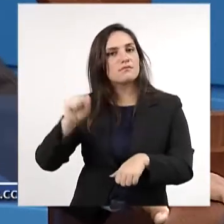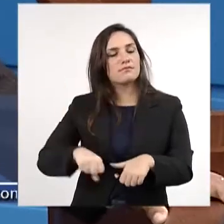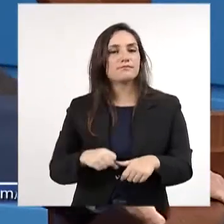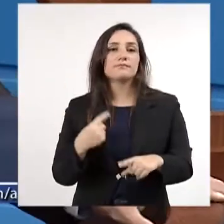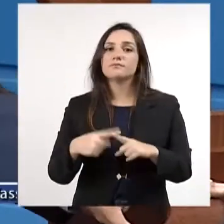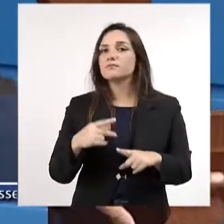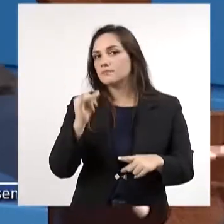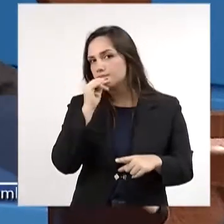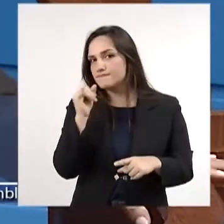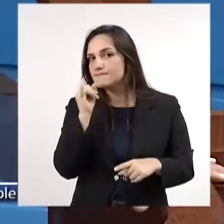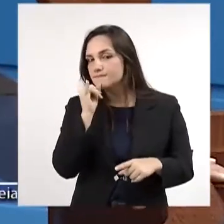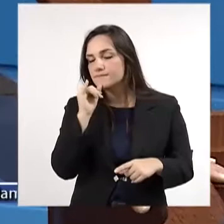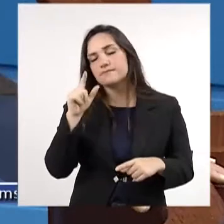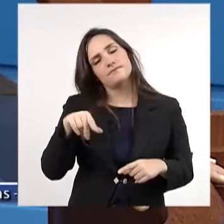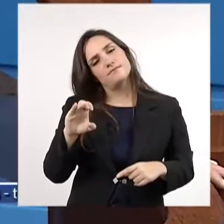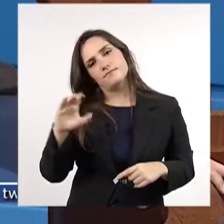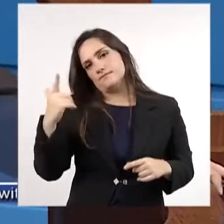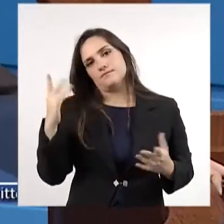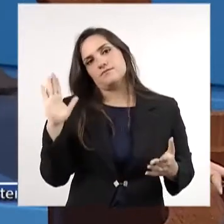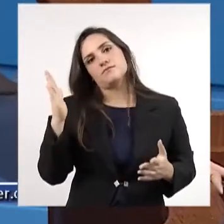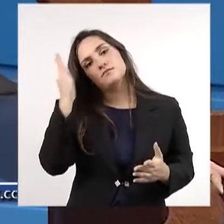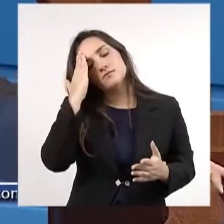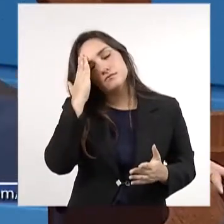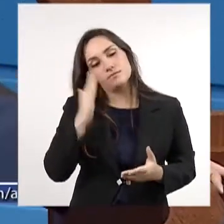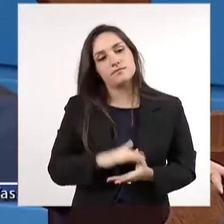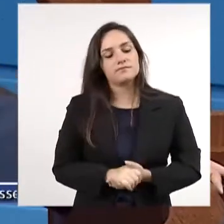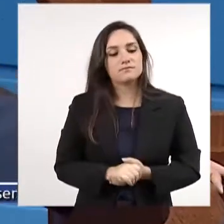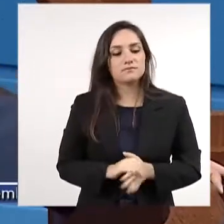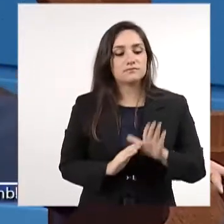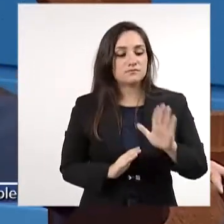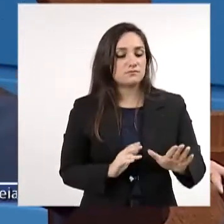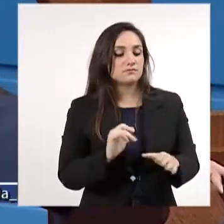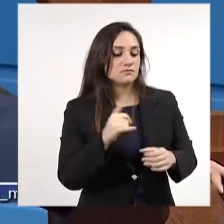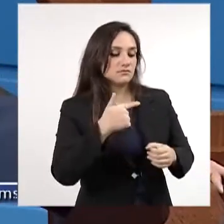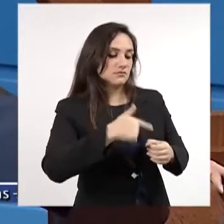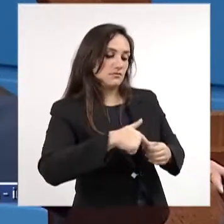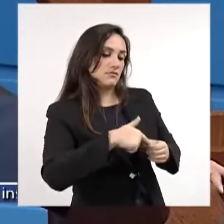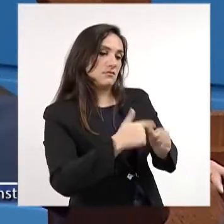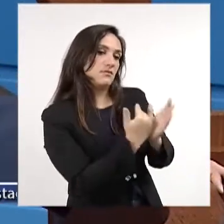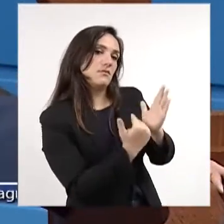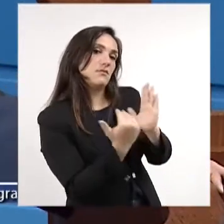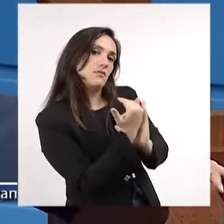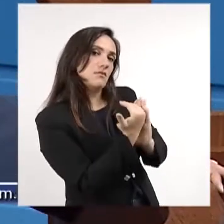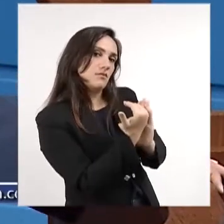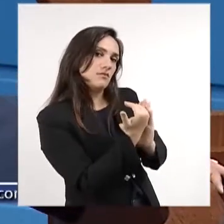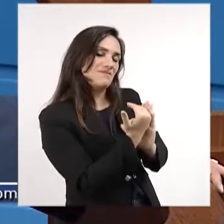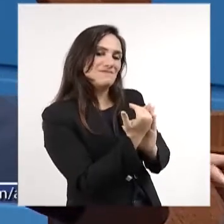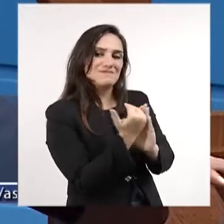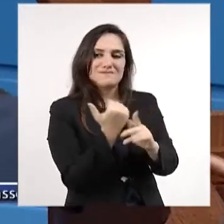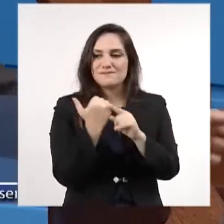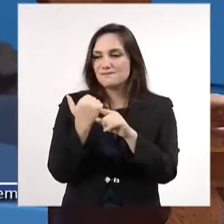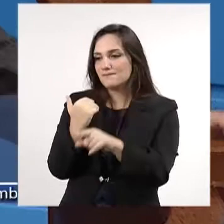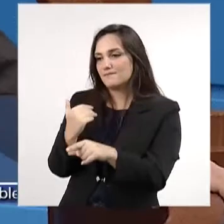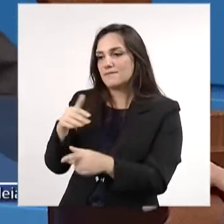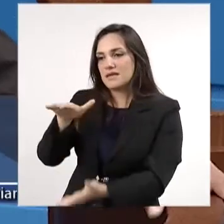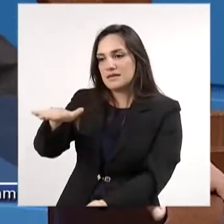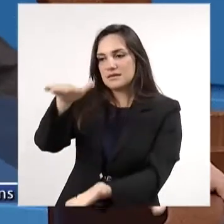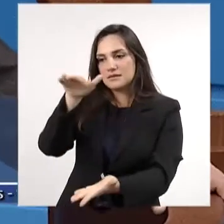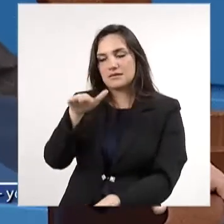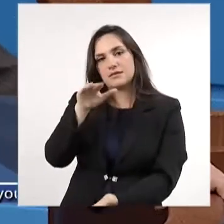é de praxe. O aumento do combustível, ele geralmente aumenta o preço da cesta